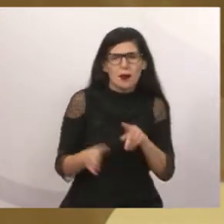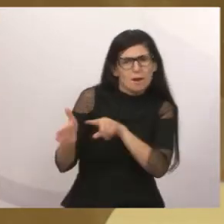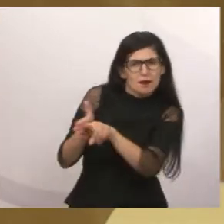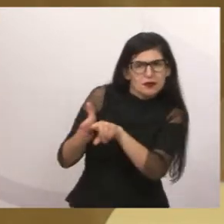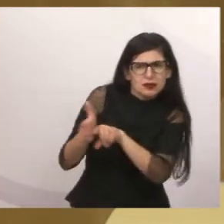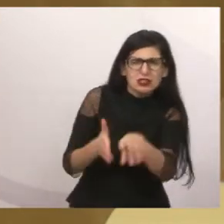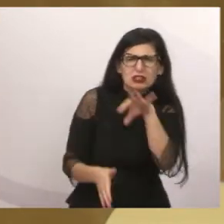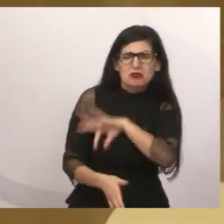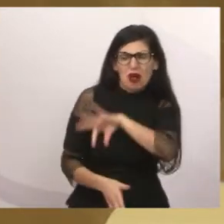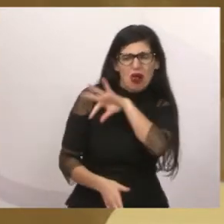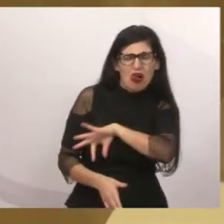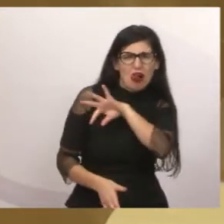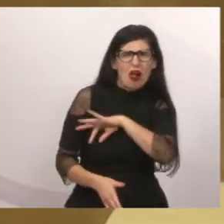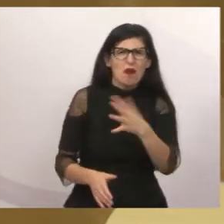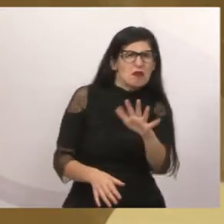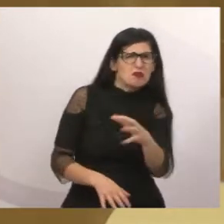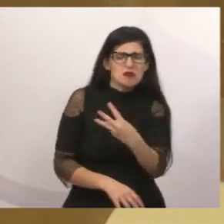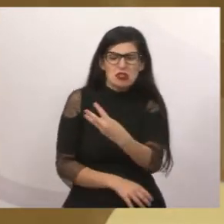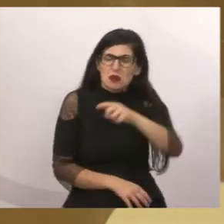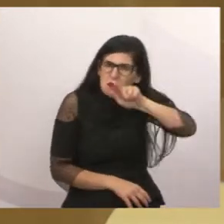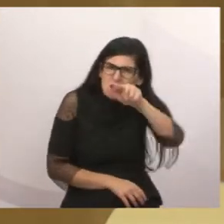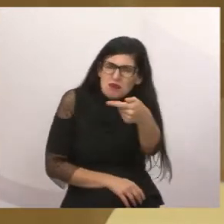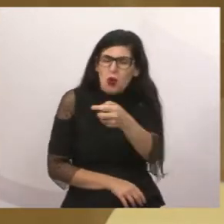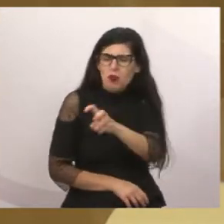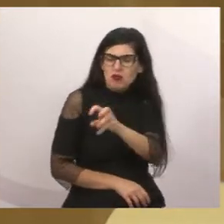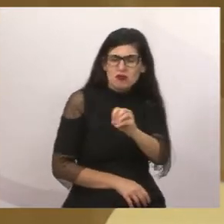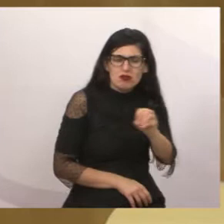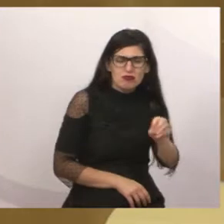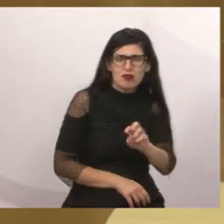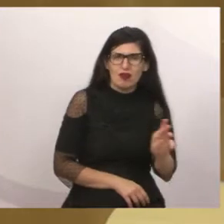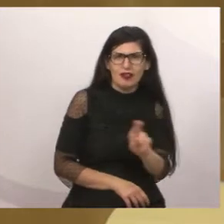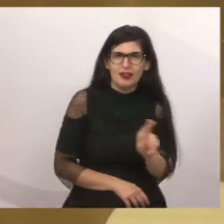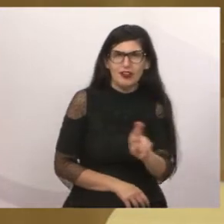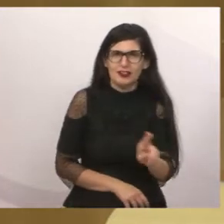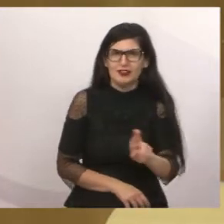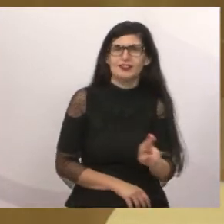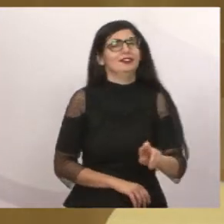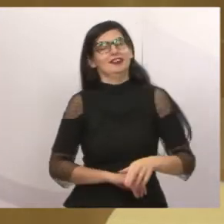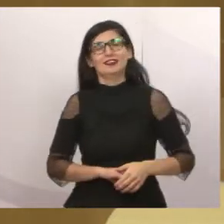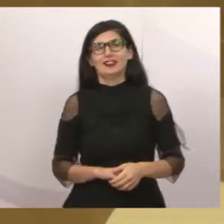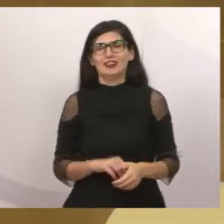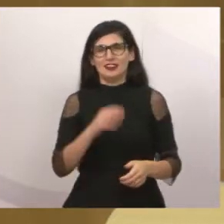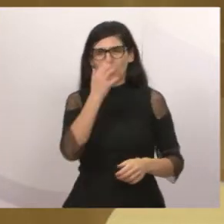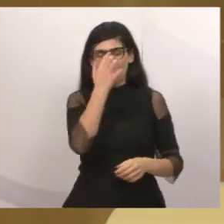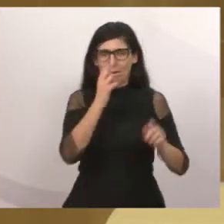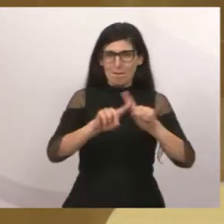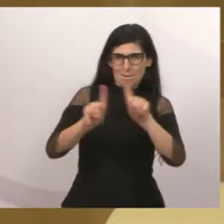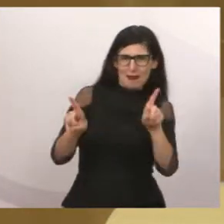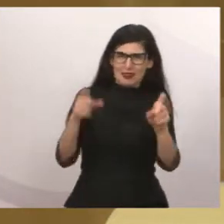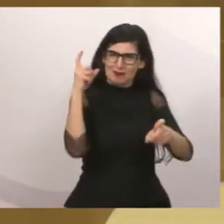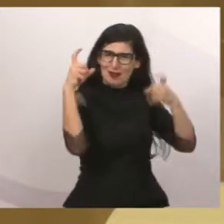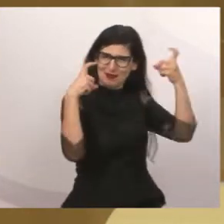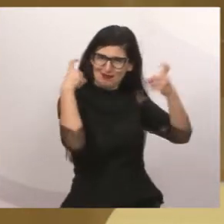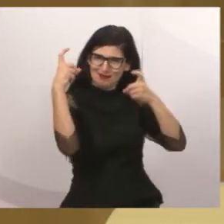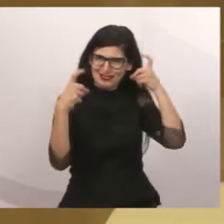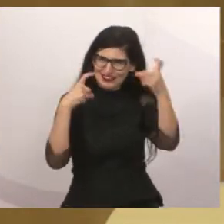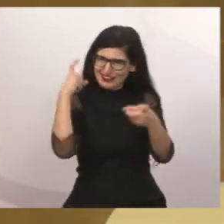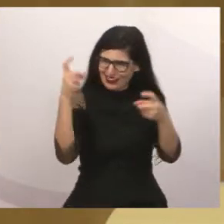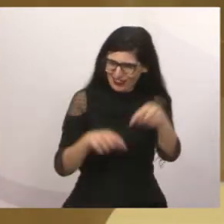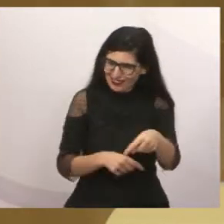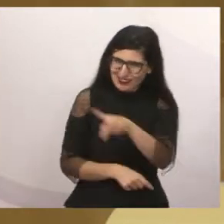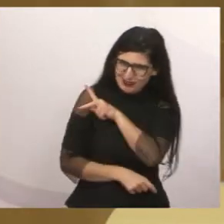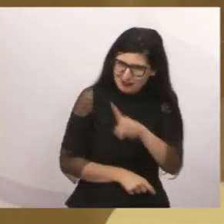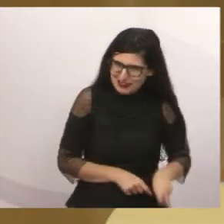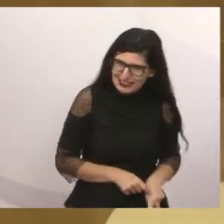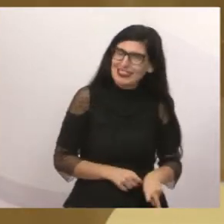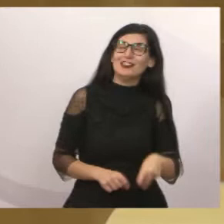média de salário é R$ 3.500. E aqui eu fico com uma preocupação, presidente, porque nós